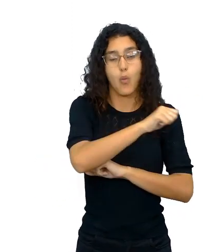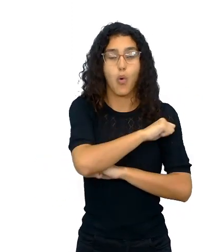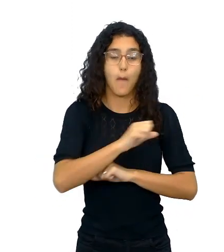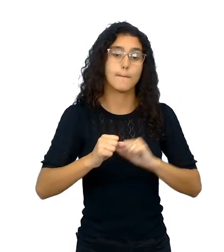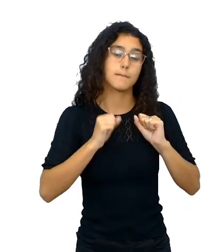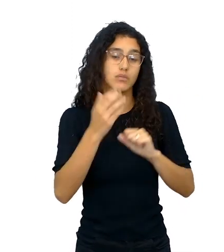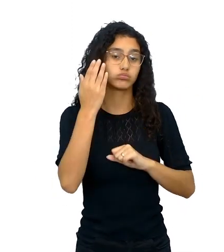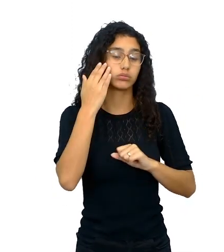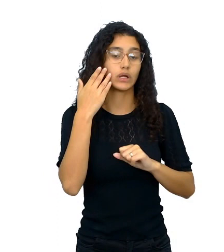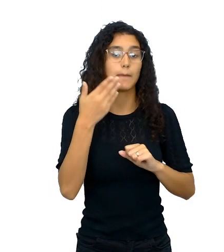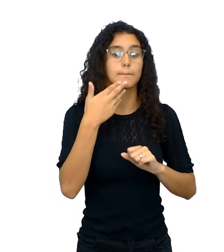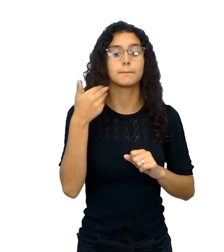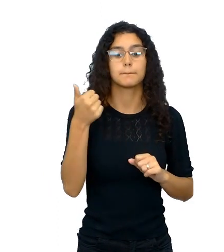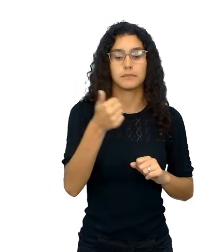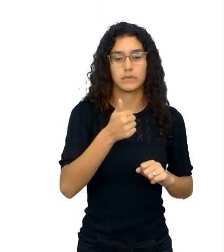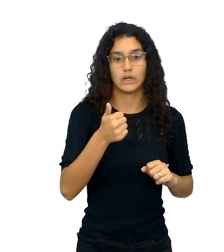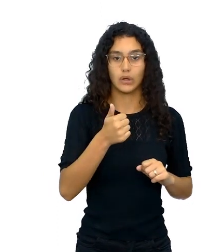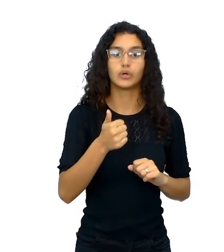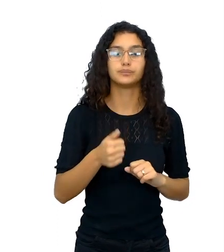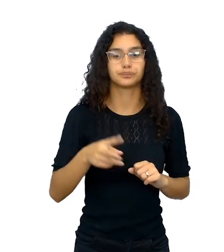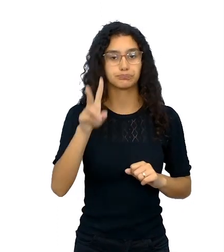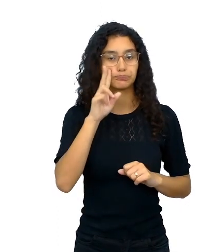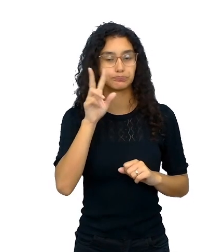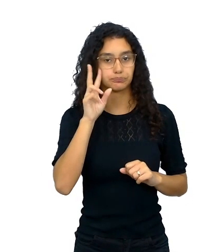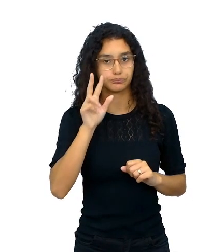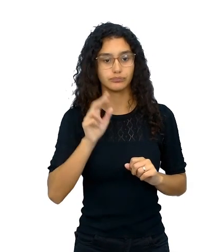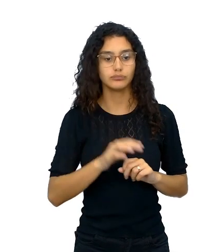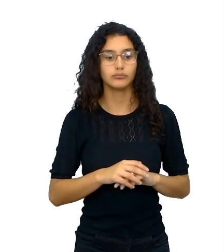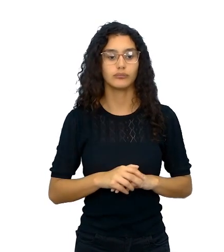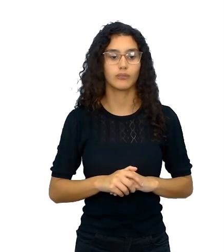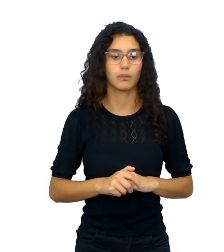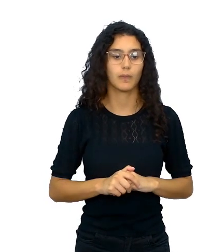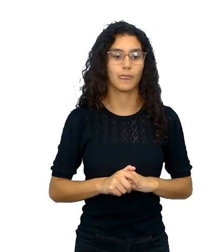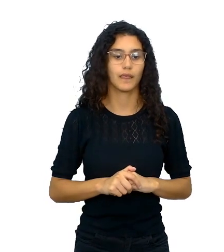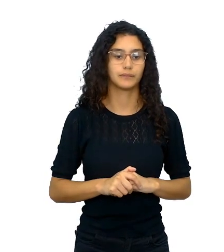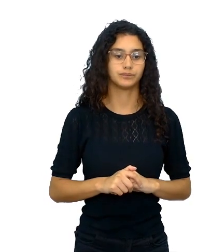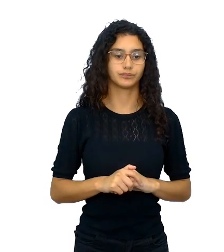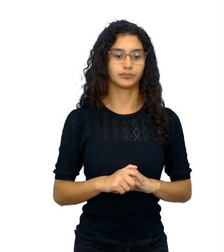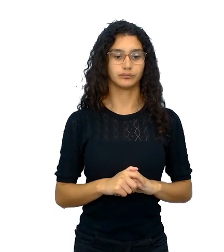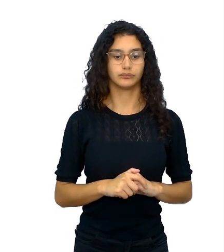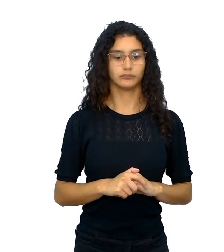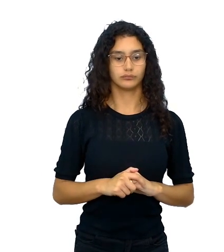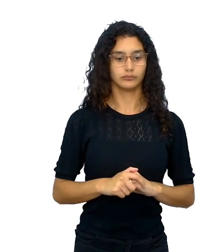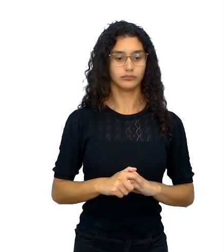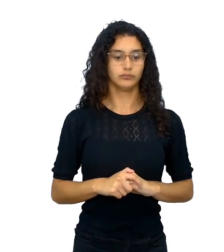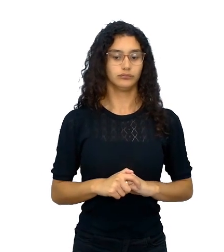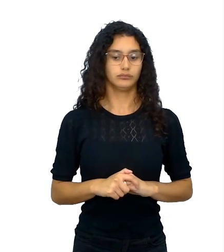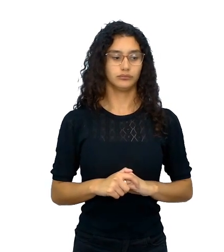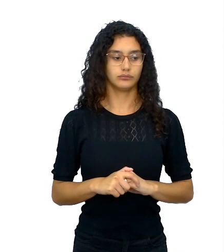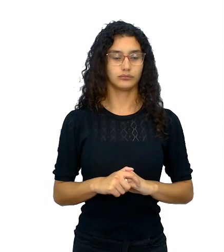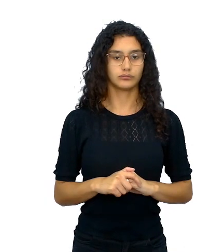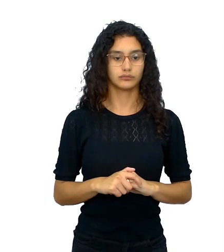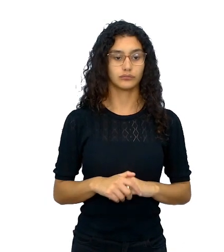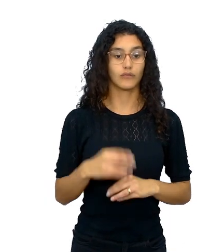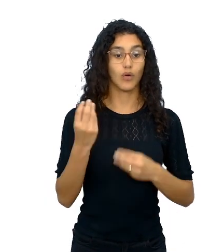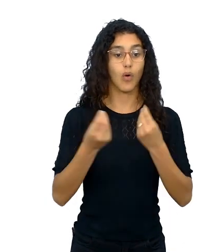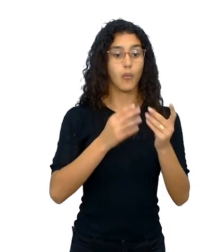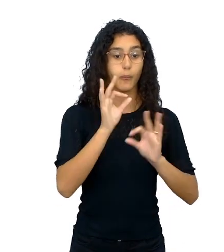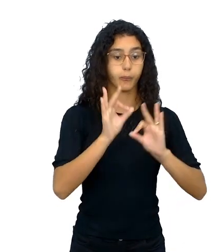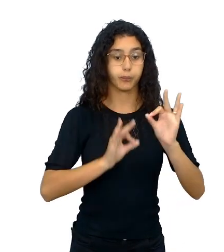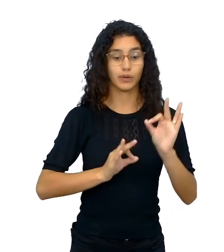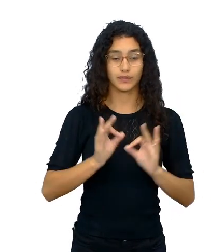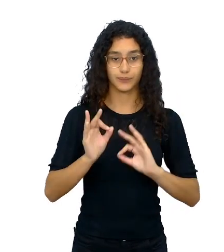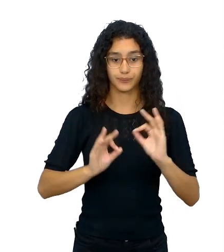entender o fio condutor, fio narrativo dessa história, né, que ele leu. Tá? Como se organiza,